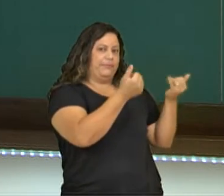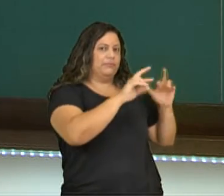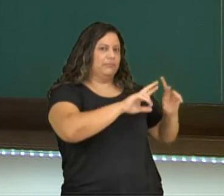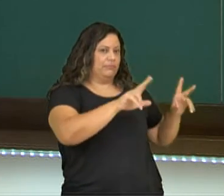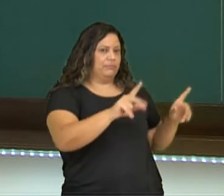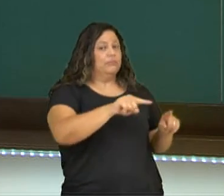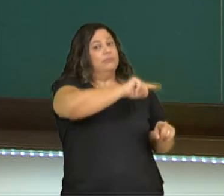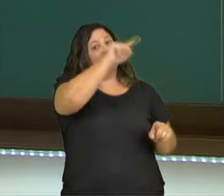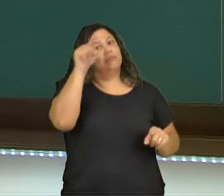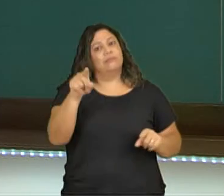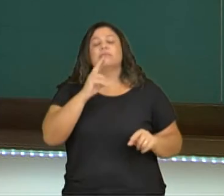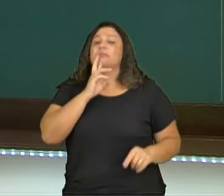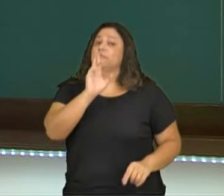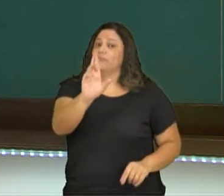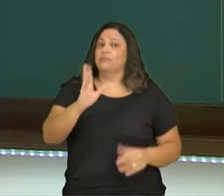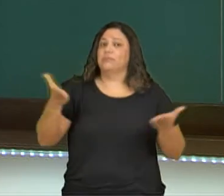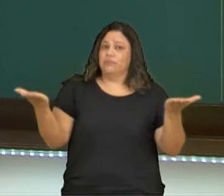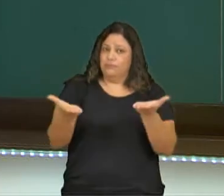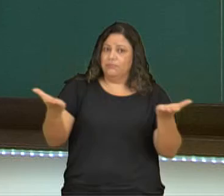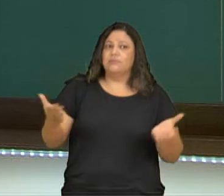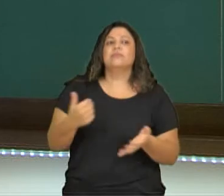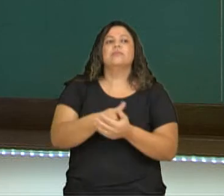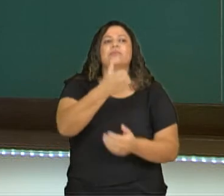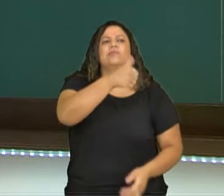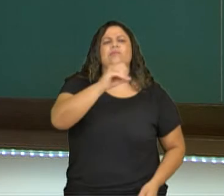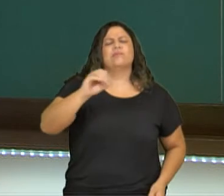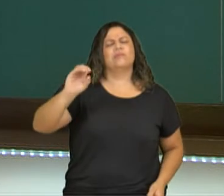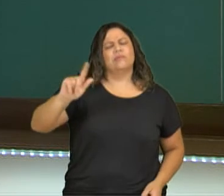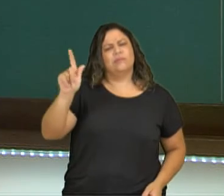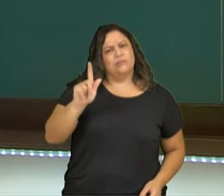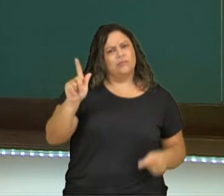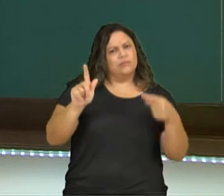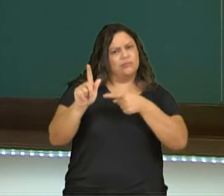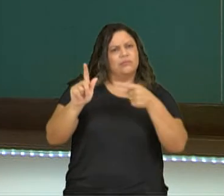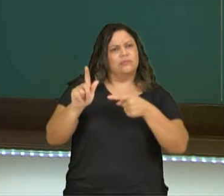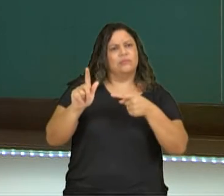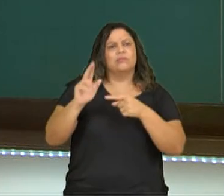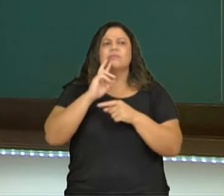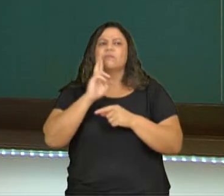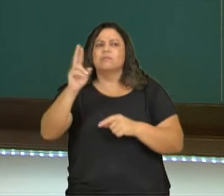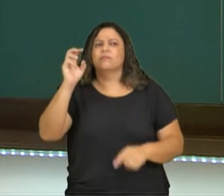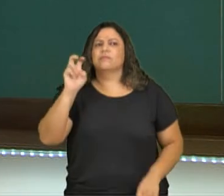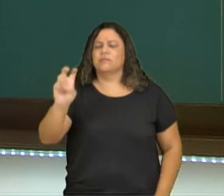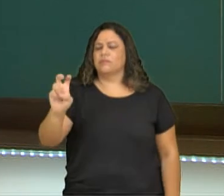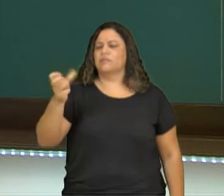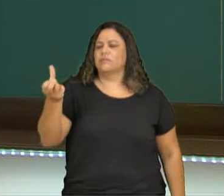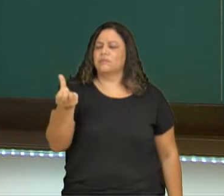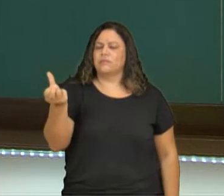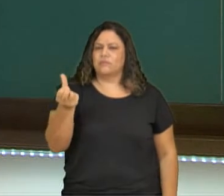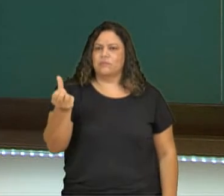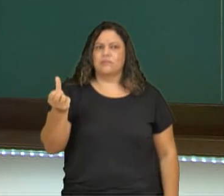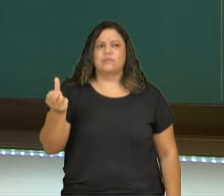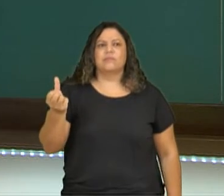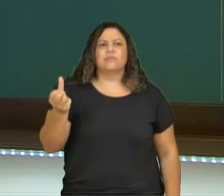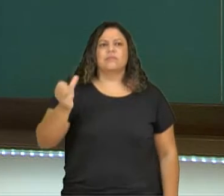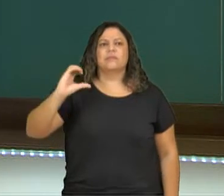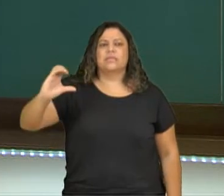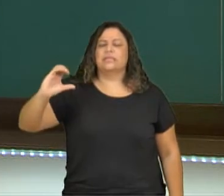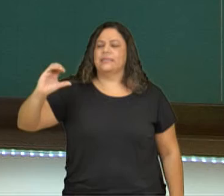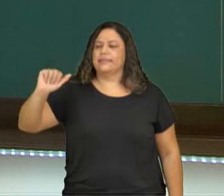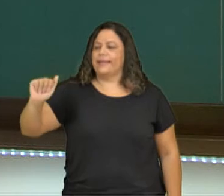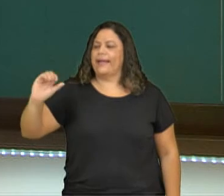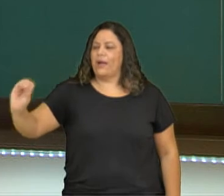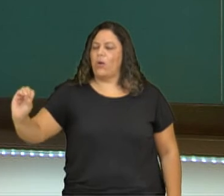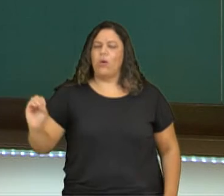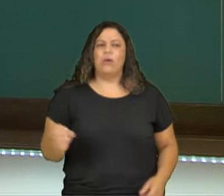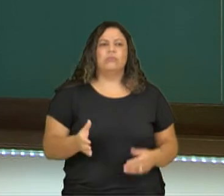molares e vamos lá. Então, 100 gramas de carbonato de cálcio produzem 56 gramas de CaO.